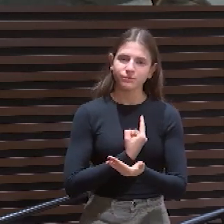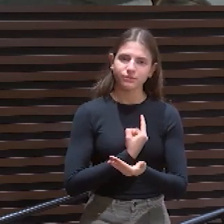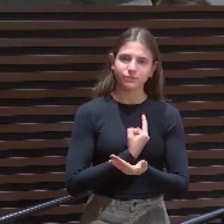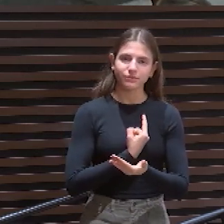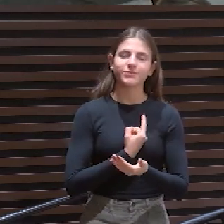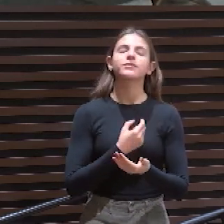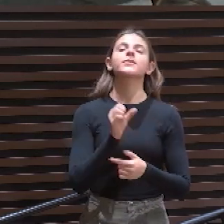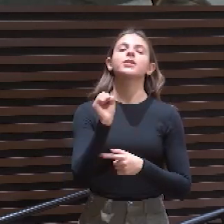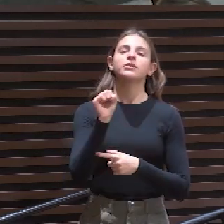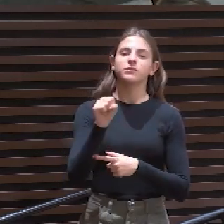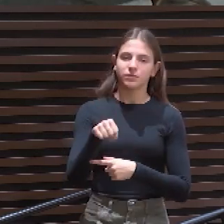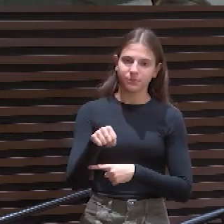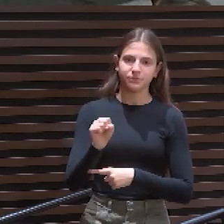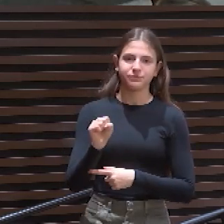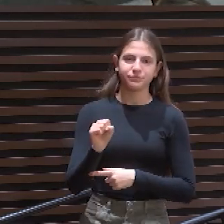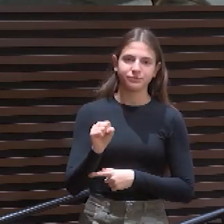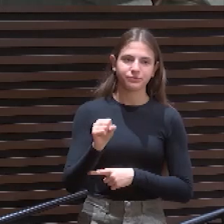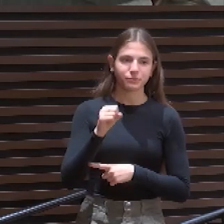É.